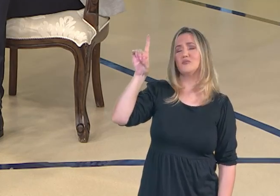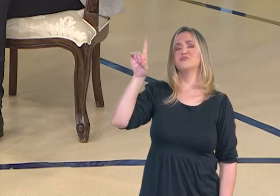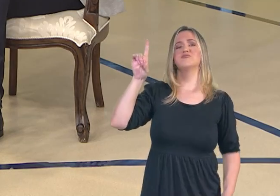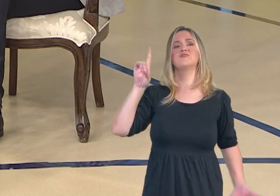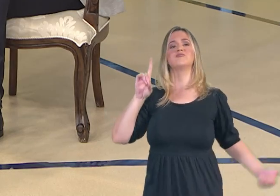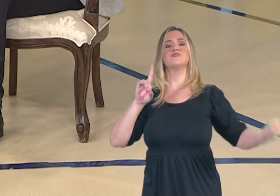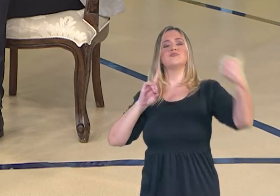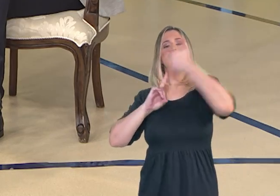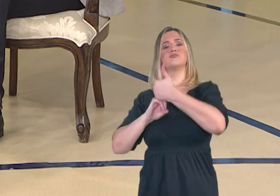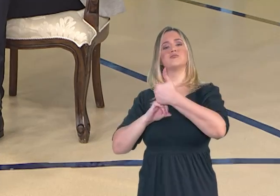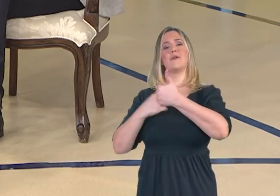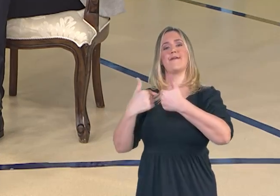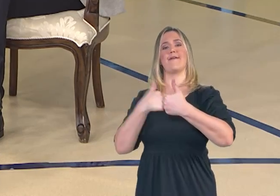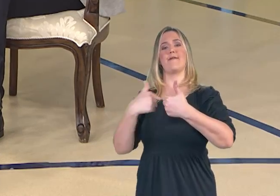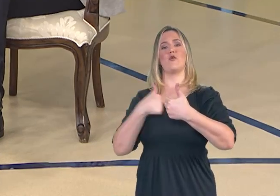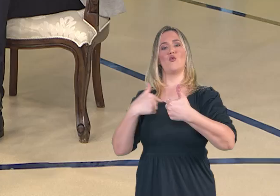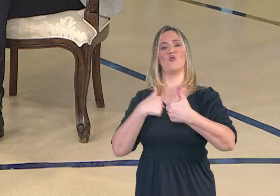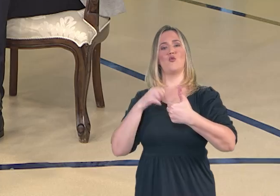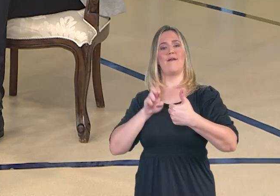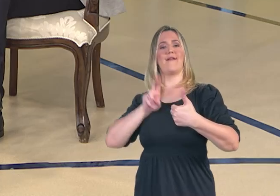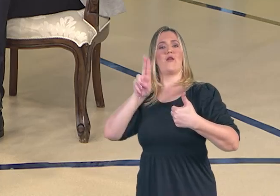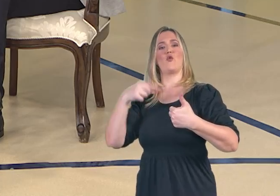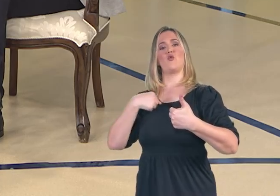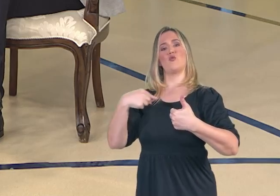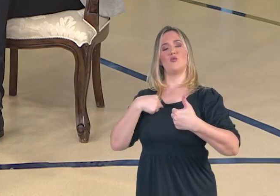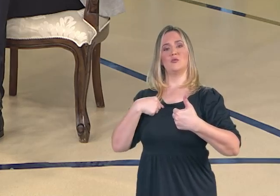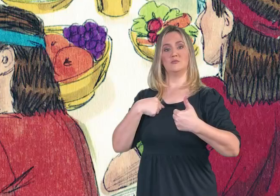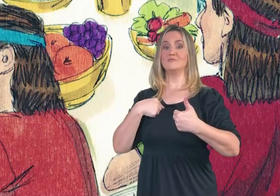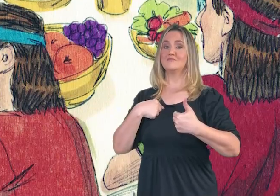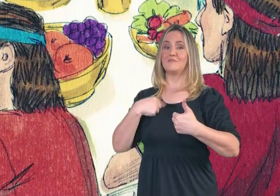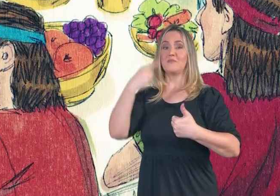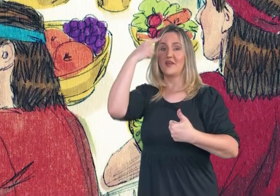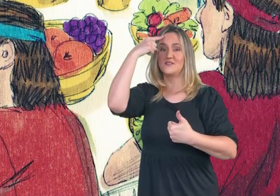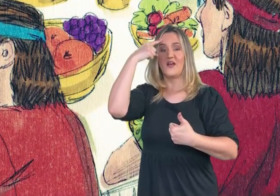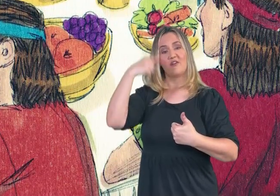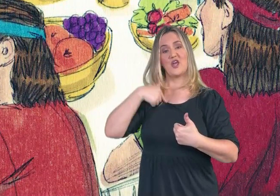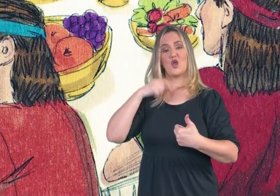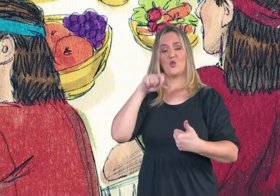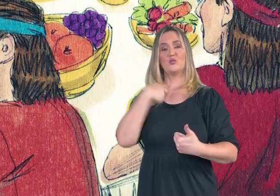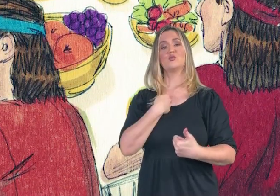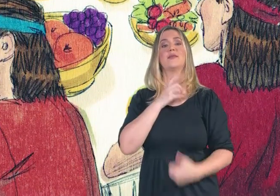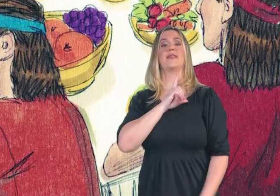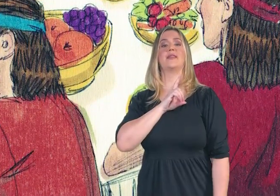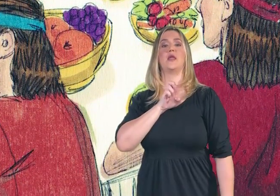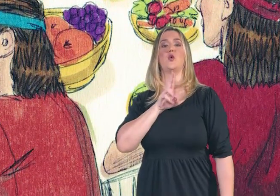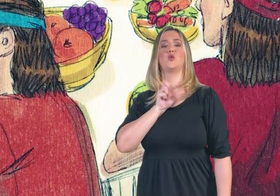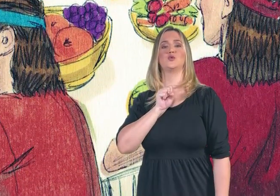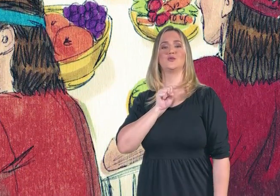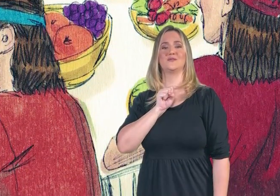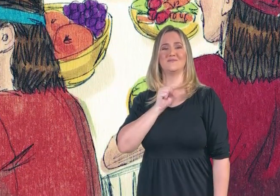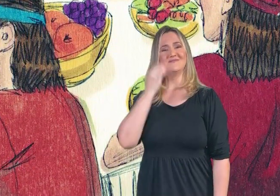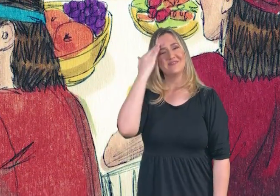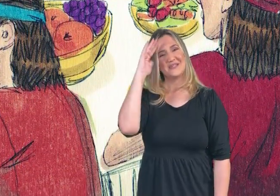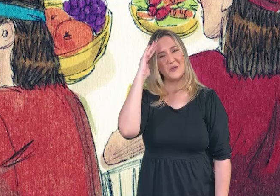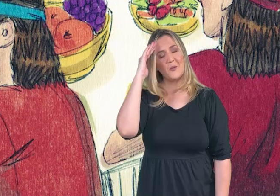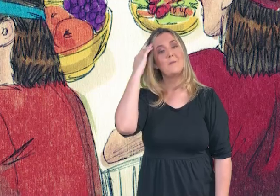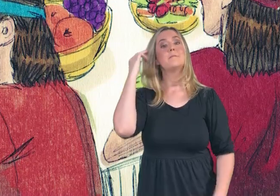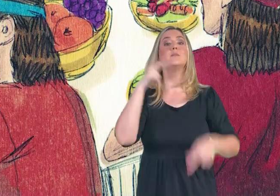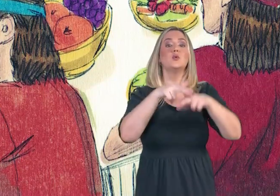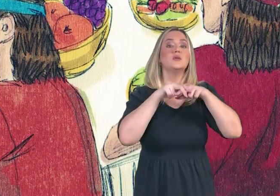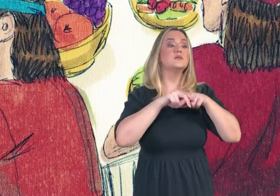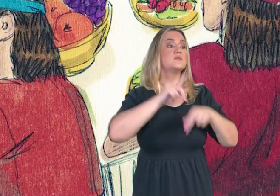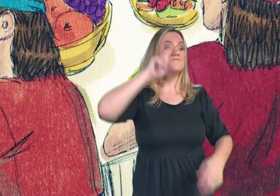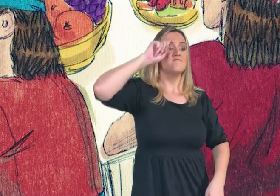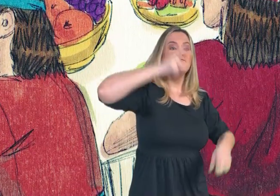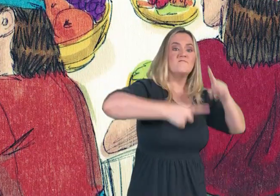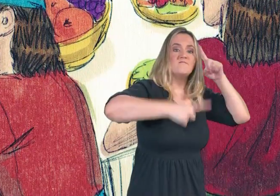era muito sério, tanto para Daniel quanto para os seus companheiros. A comida especializada e superior, como aquela